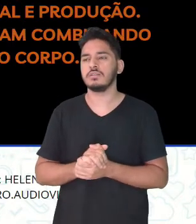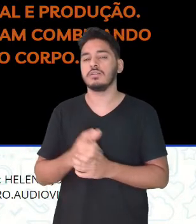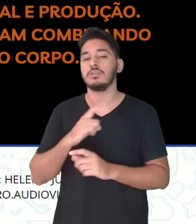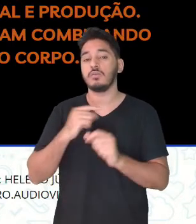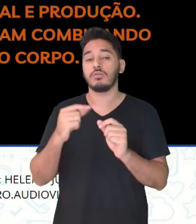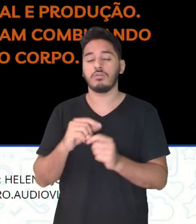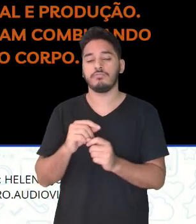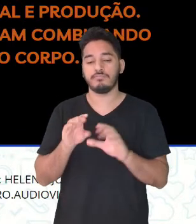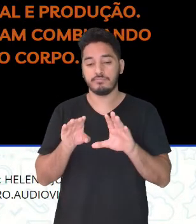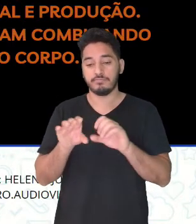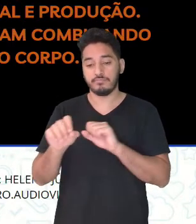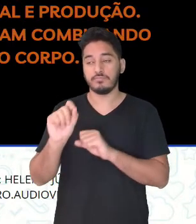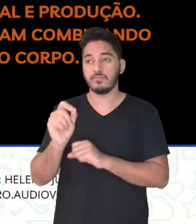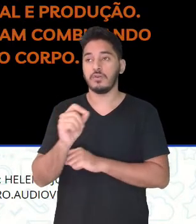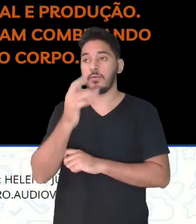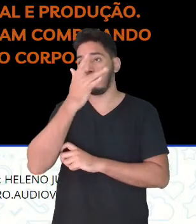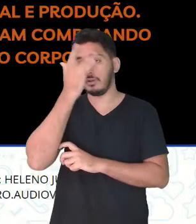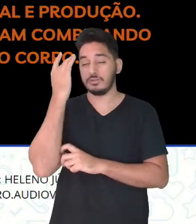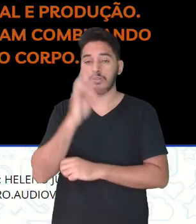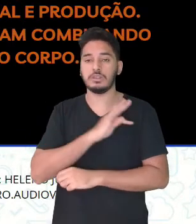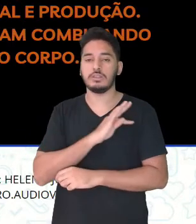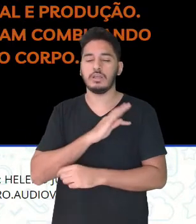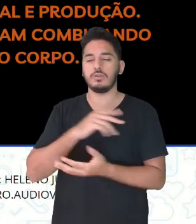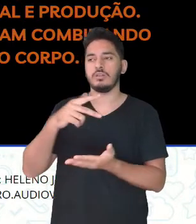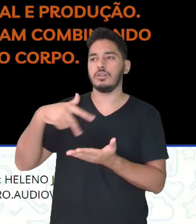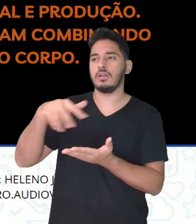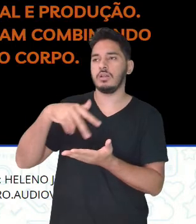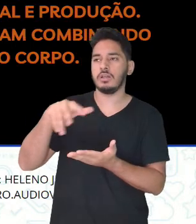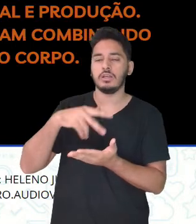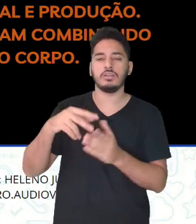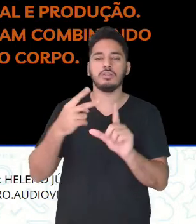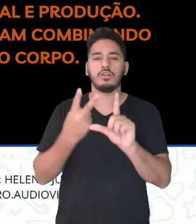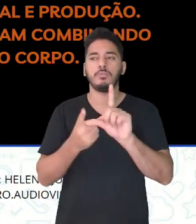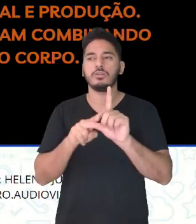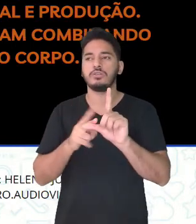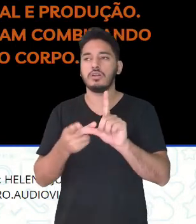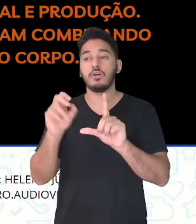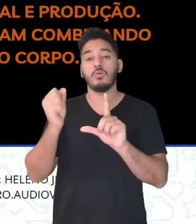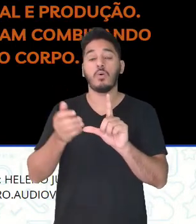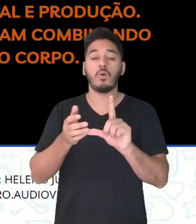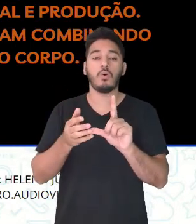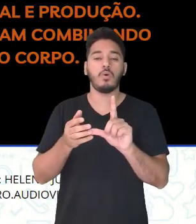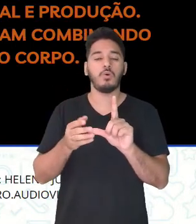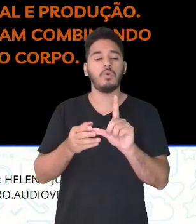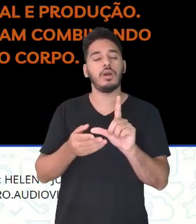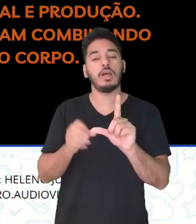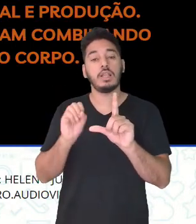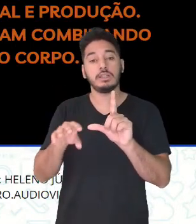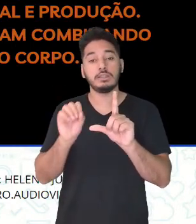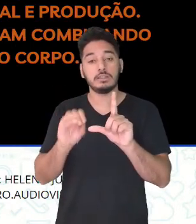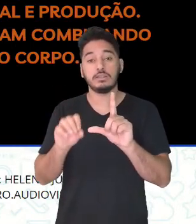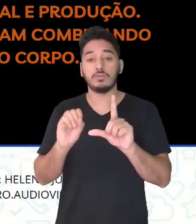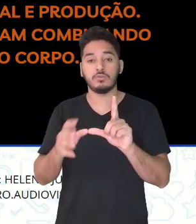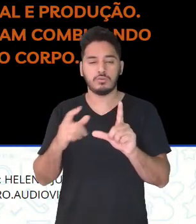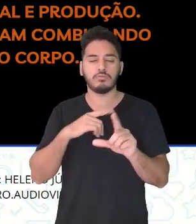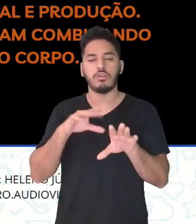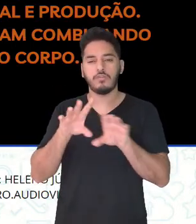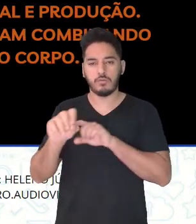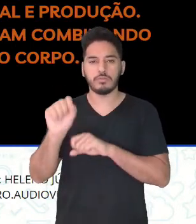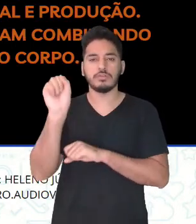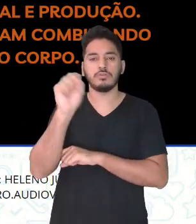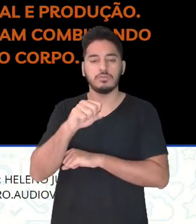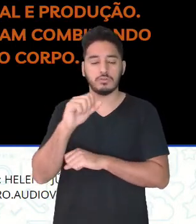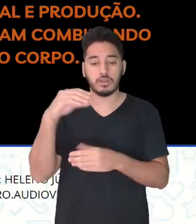as formações, que são pessoas que são técnicas em danças, são bacharéis ou licenciados, então a gente tem formações dentro e fora